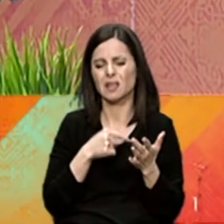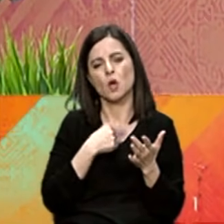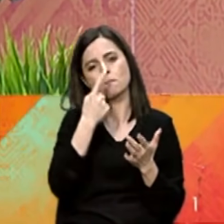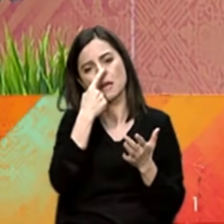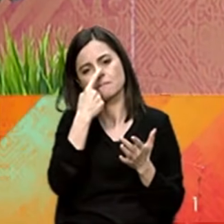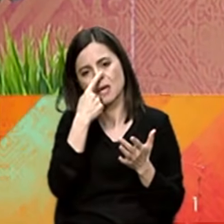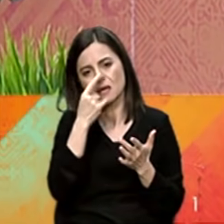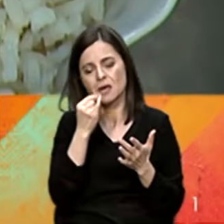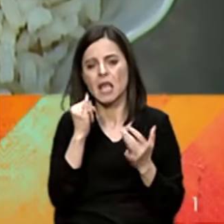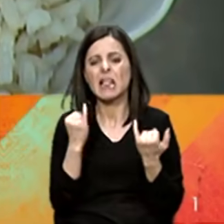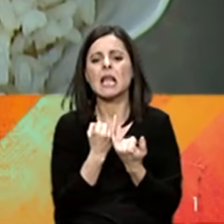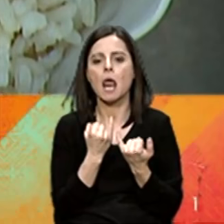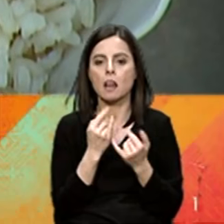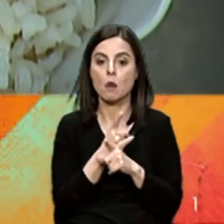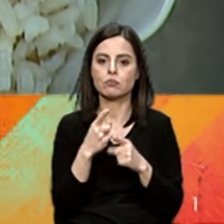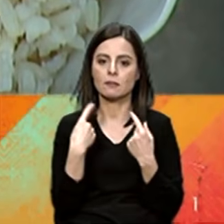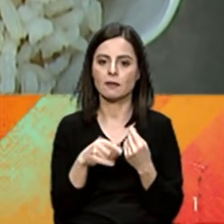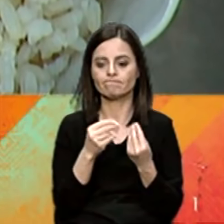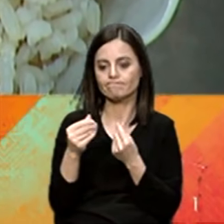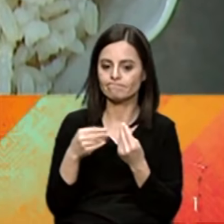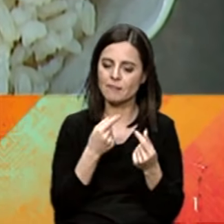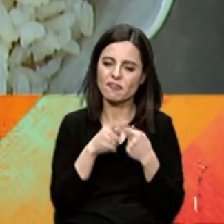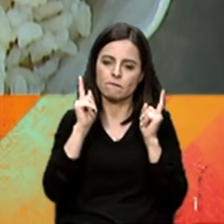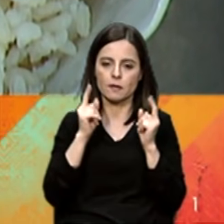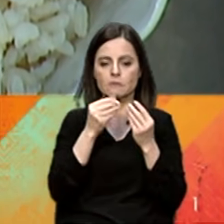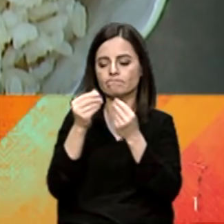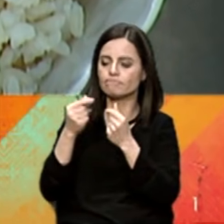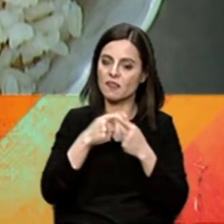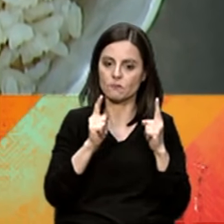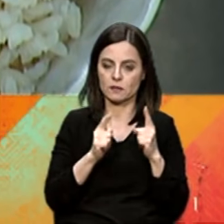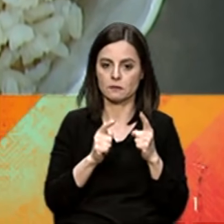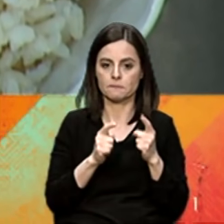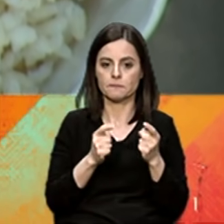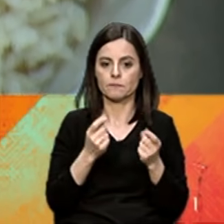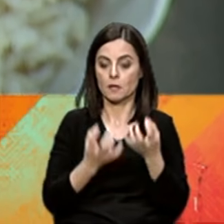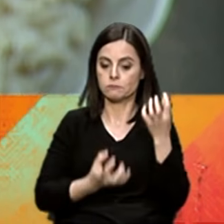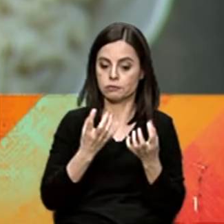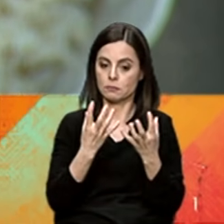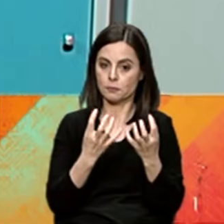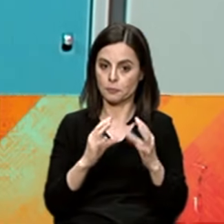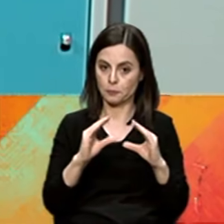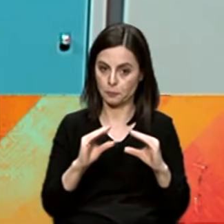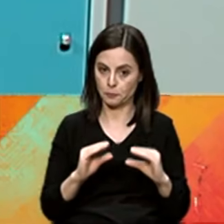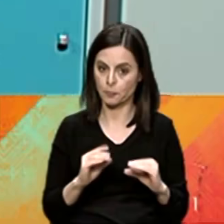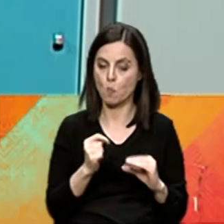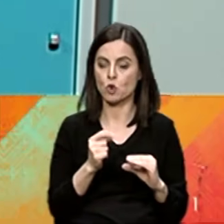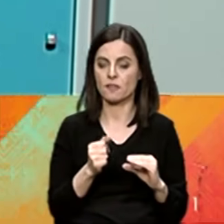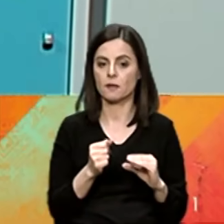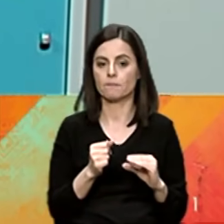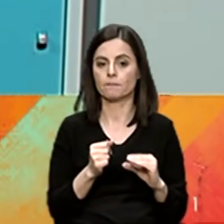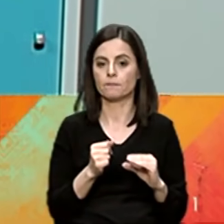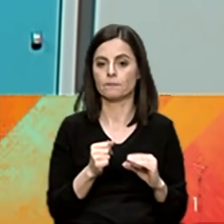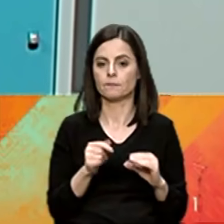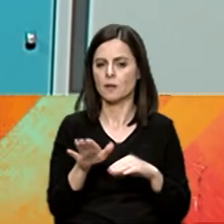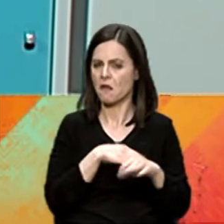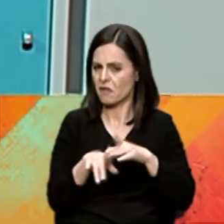integral porque tem mais textura. Vou só baixar aqui um bocadinho, que agora já... Quando cozinhas o arroz integral, cozinhas